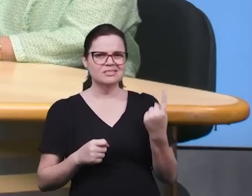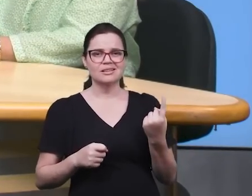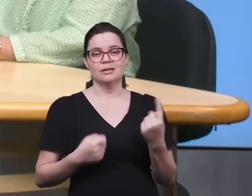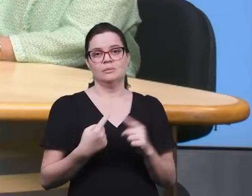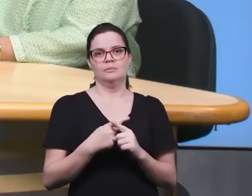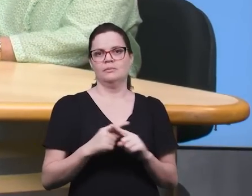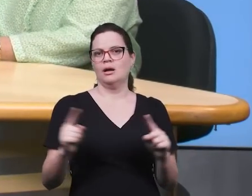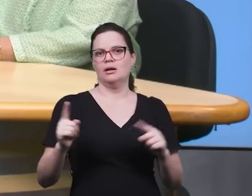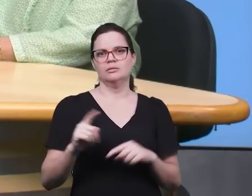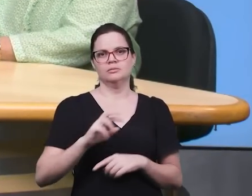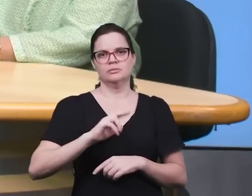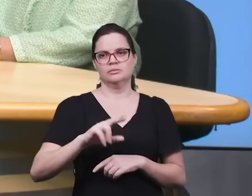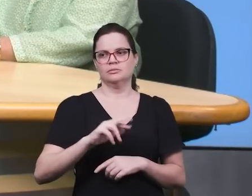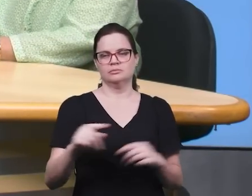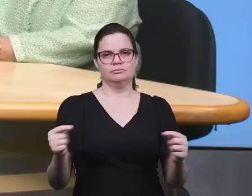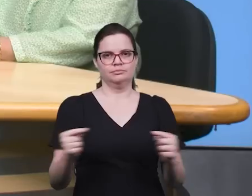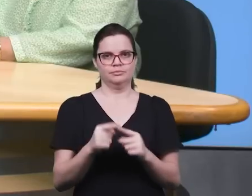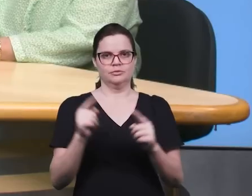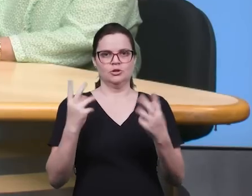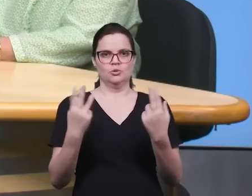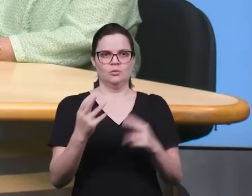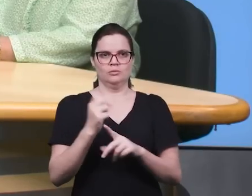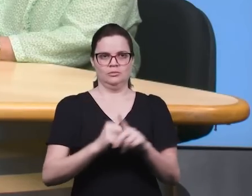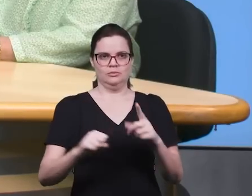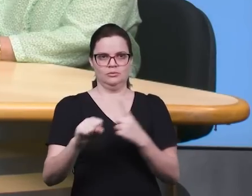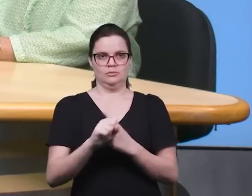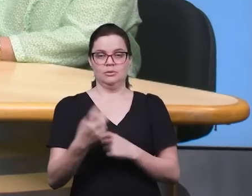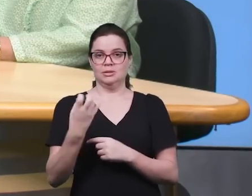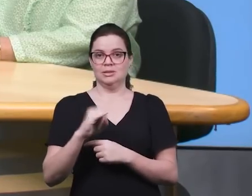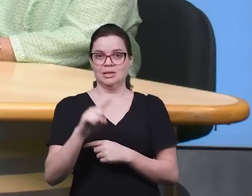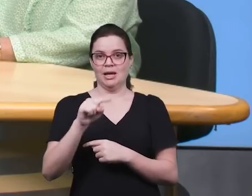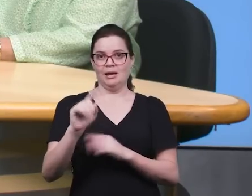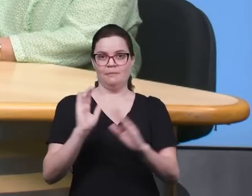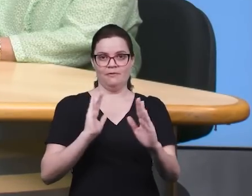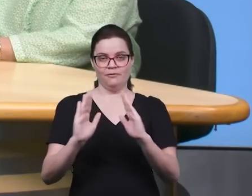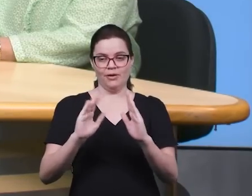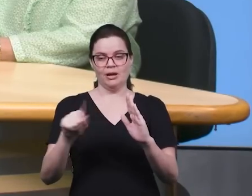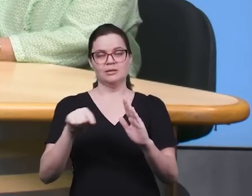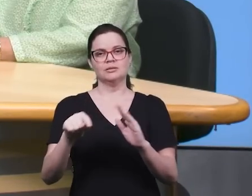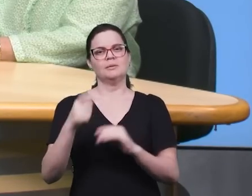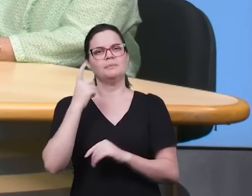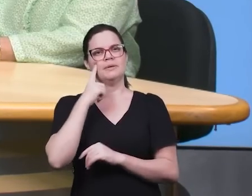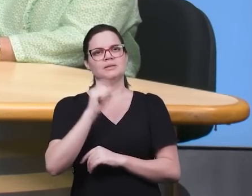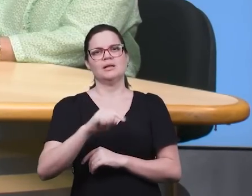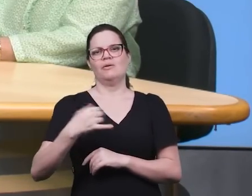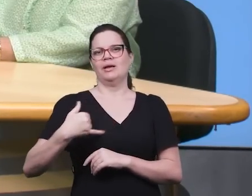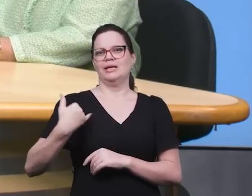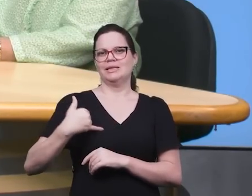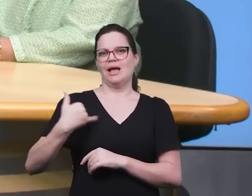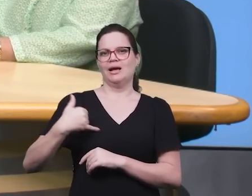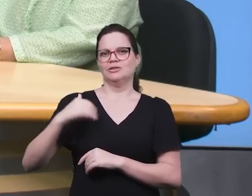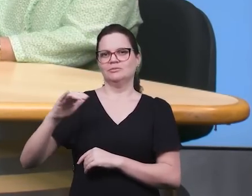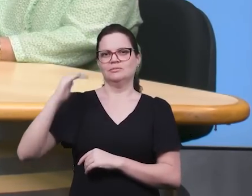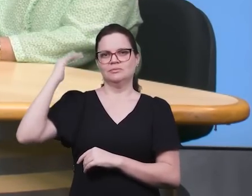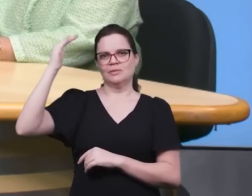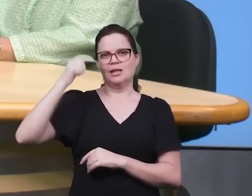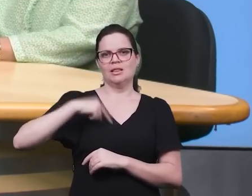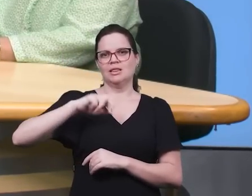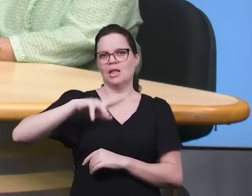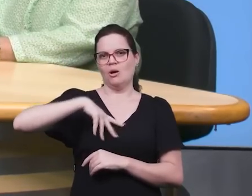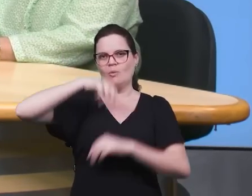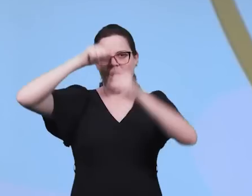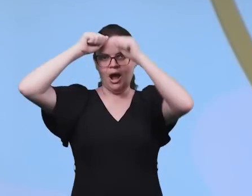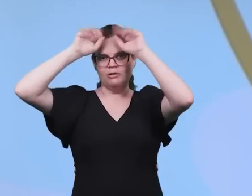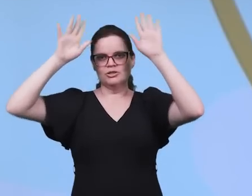mas não são considerados uma condição. E aí, óbvio que quando chega nessa fase, aí fala assim: não, na verdade não é autista, é